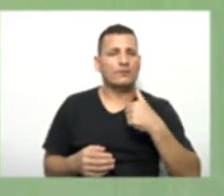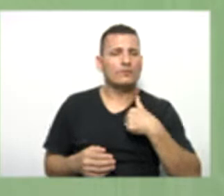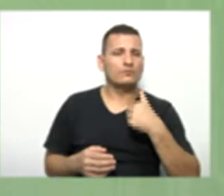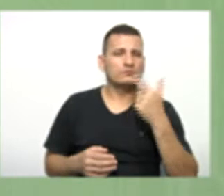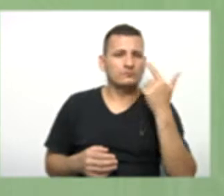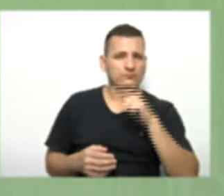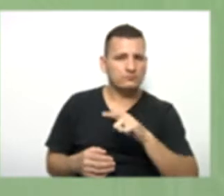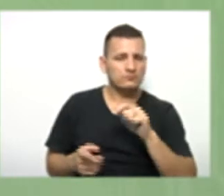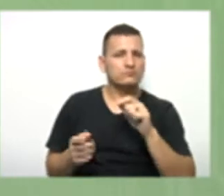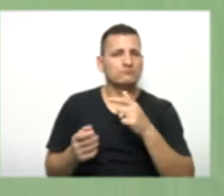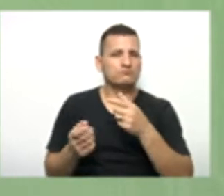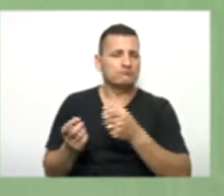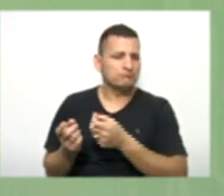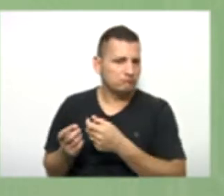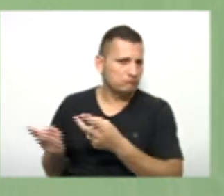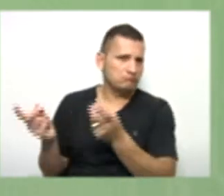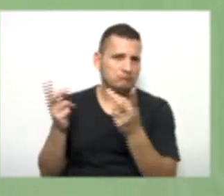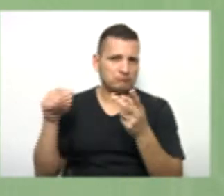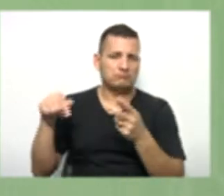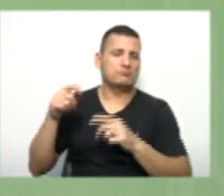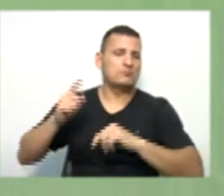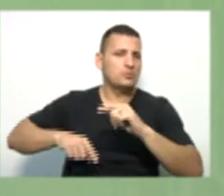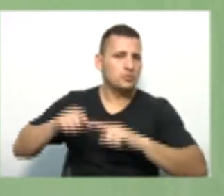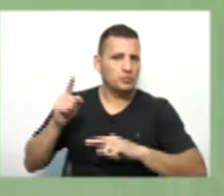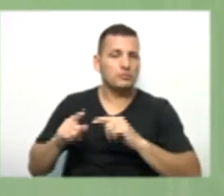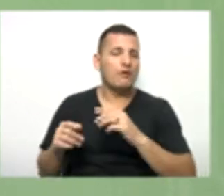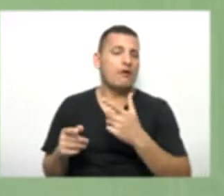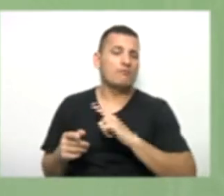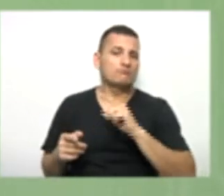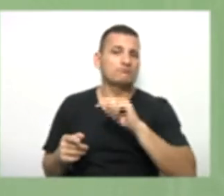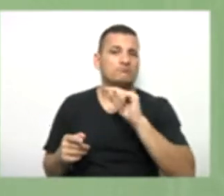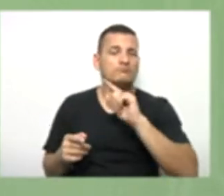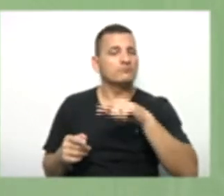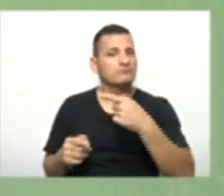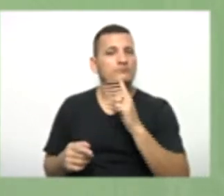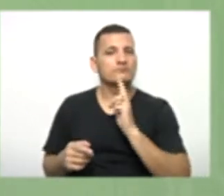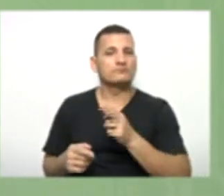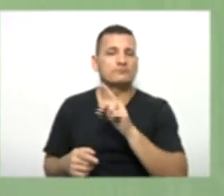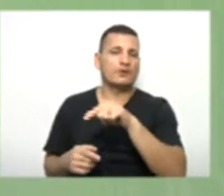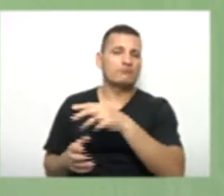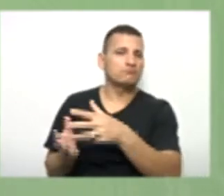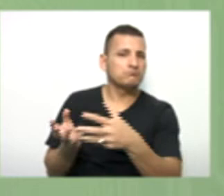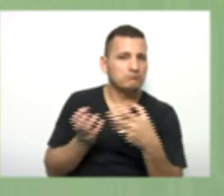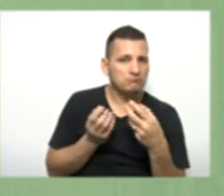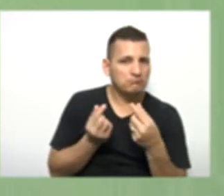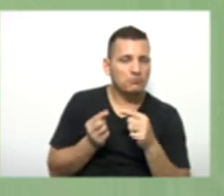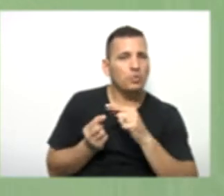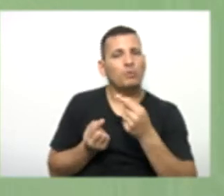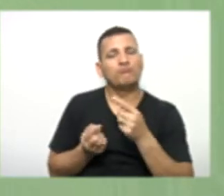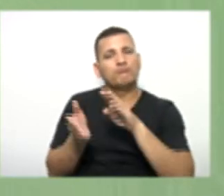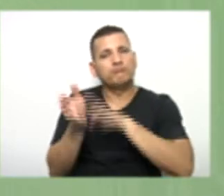realizar esse produto e gera o quê? O ganho ou perda, ou seja, o lucro.